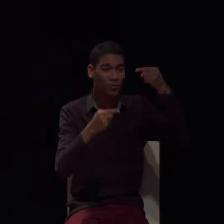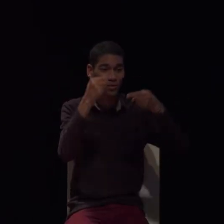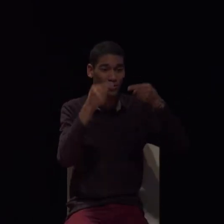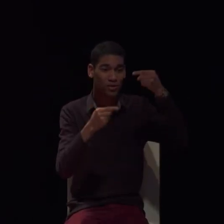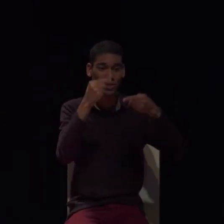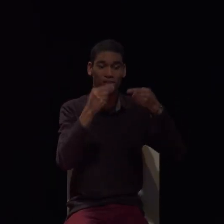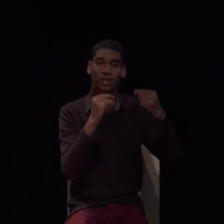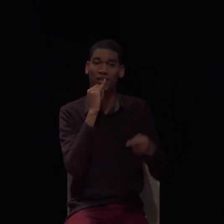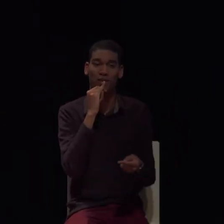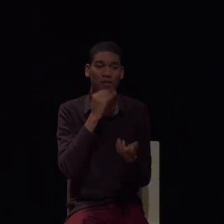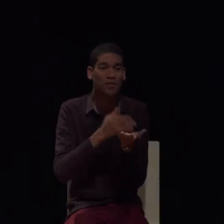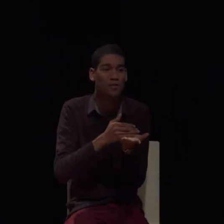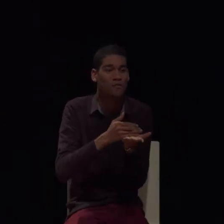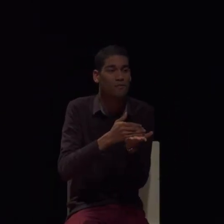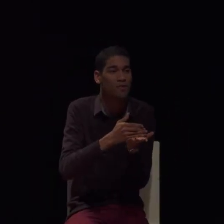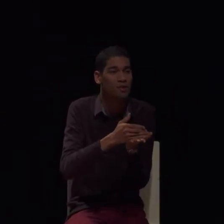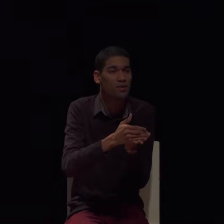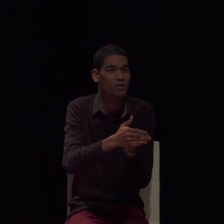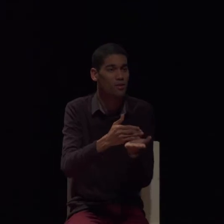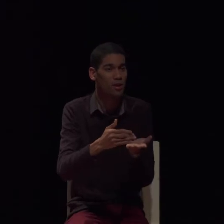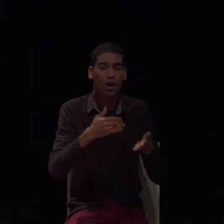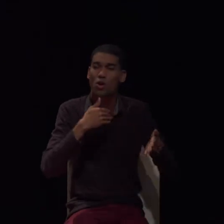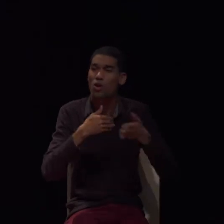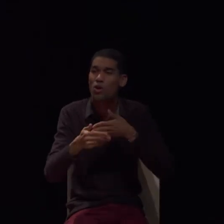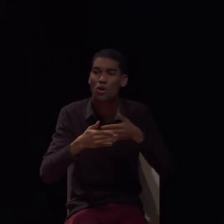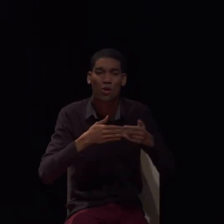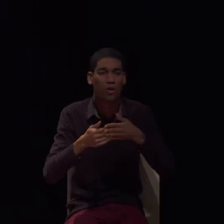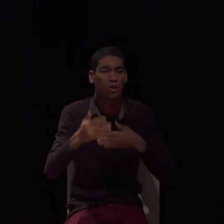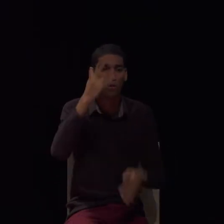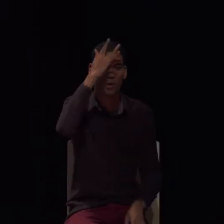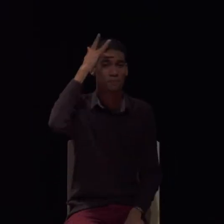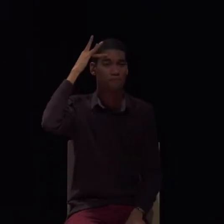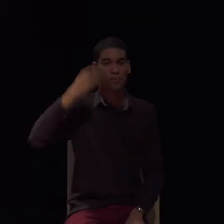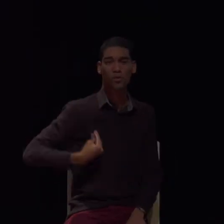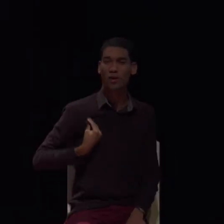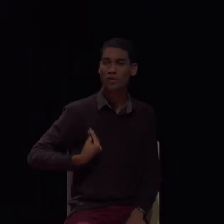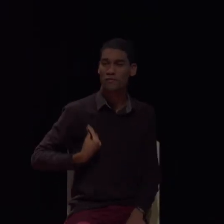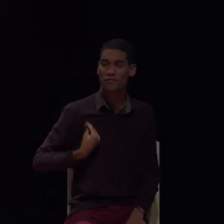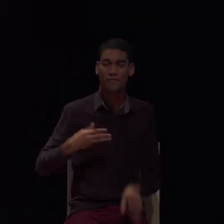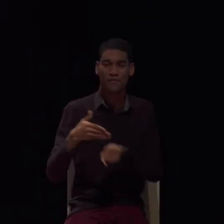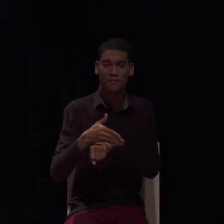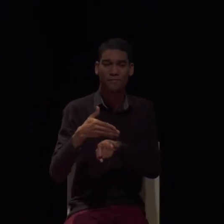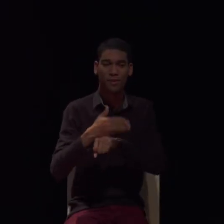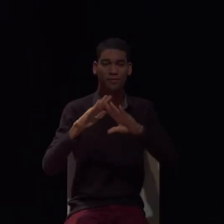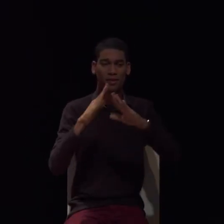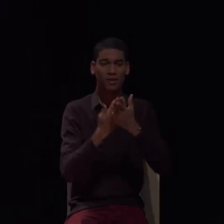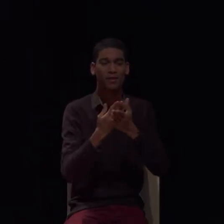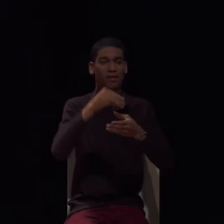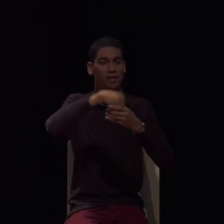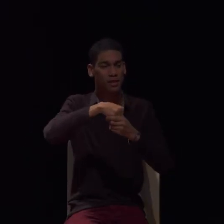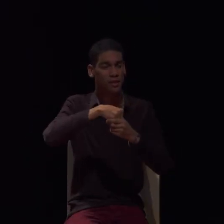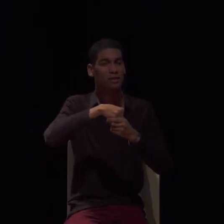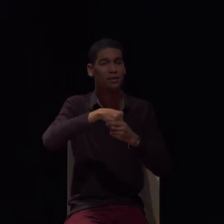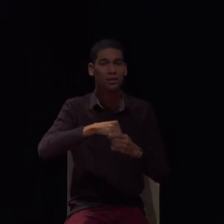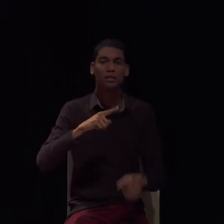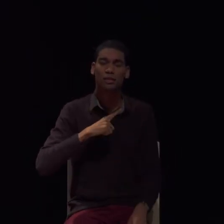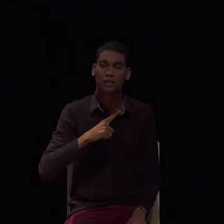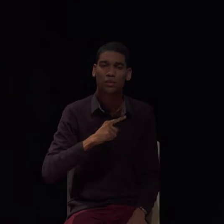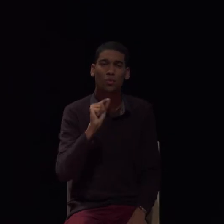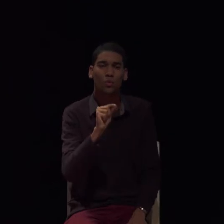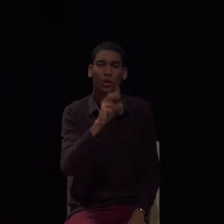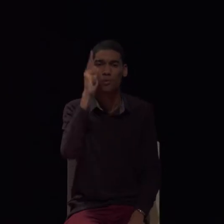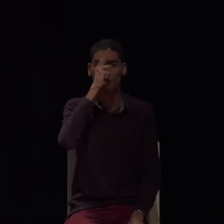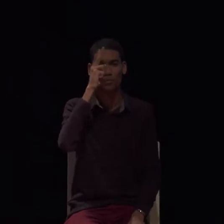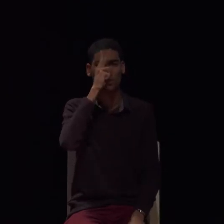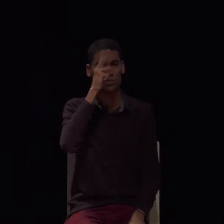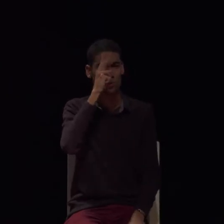memória e qualquer pessoa que convive no espaço escolar tem uma história uma